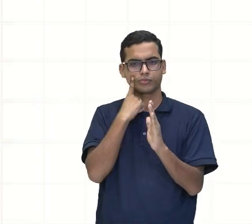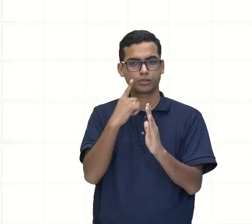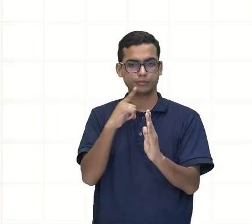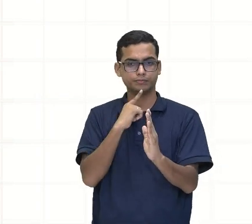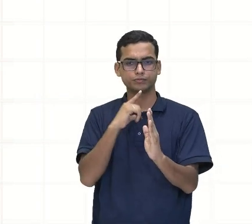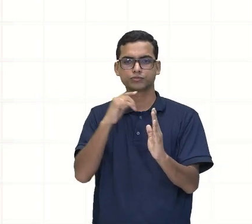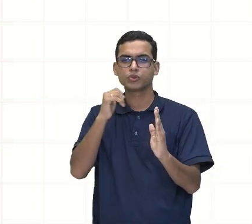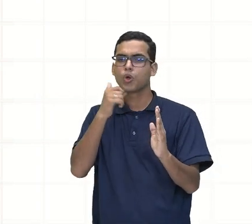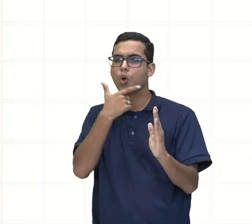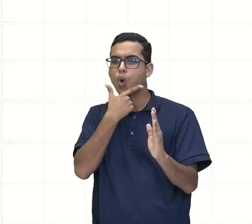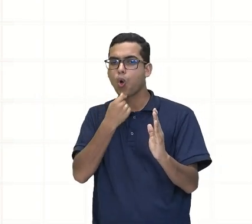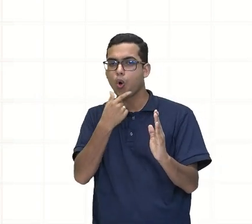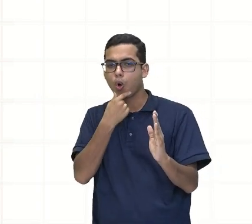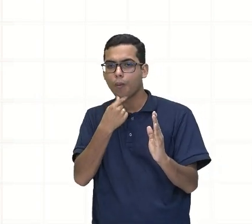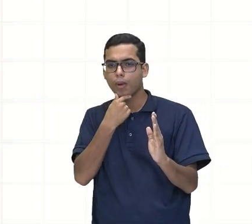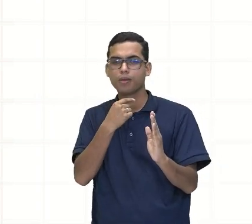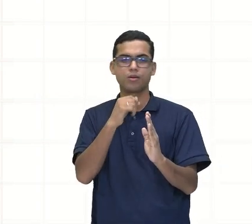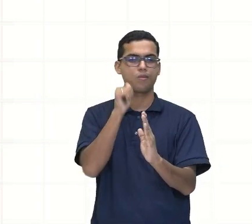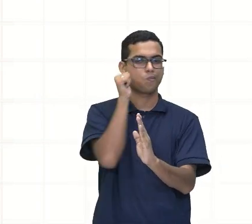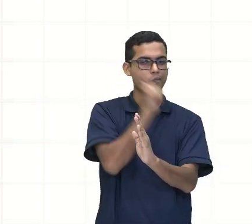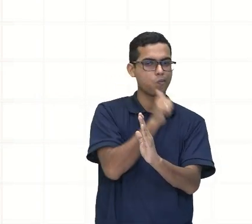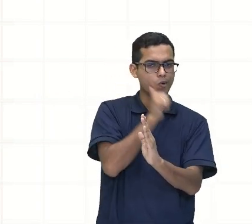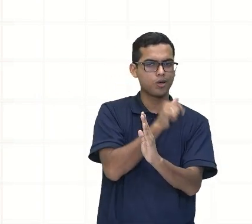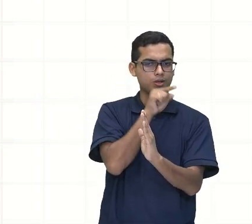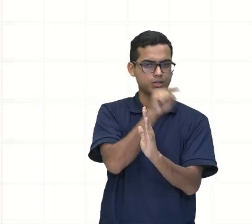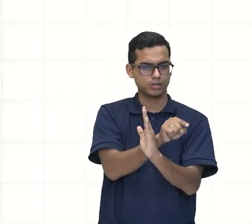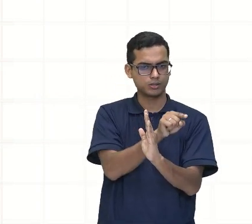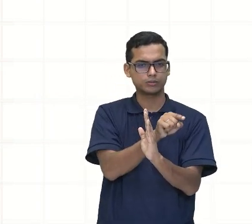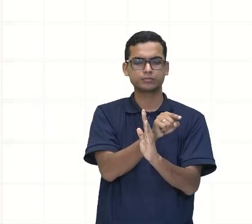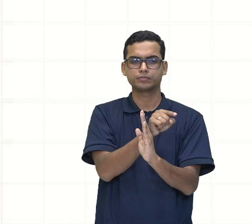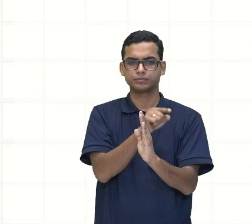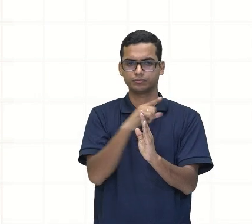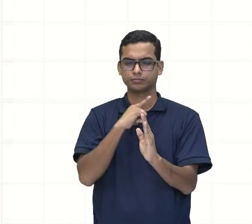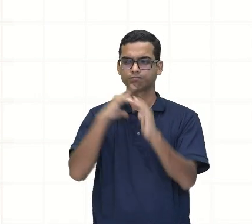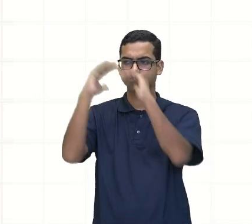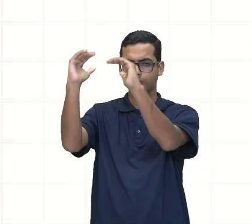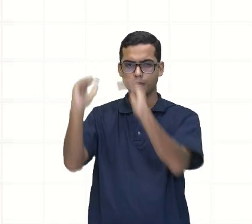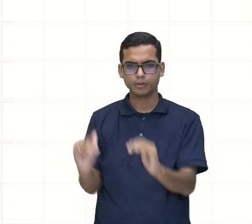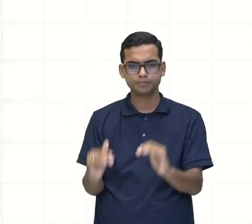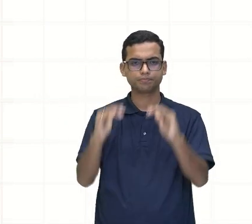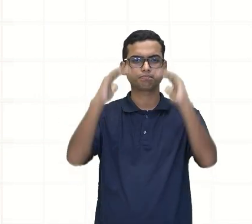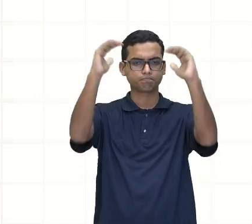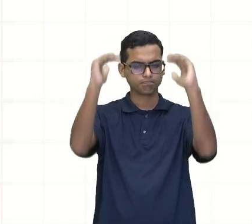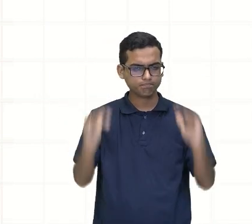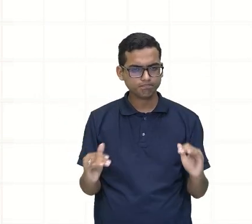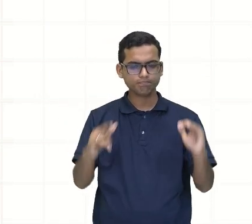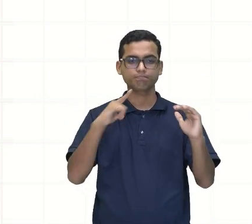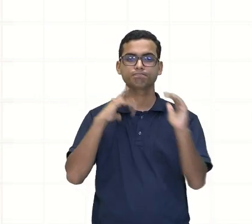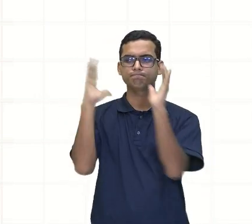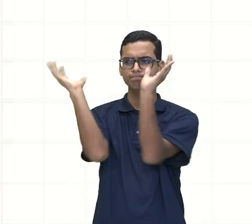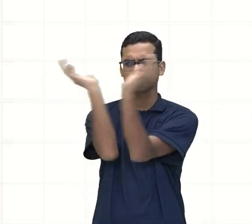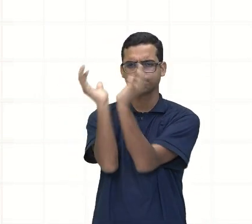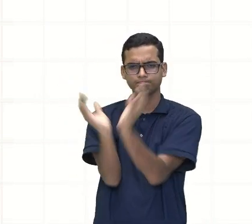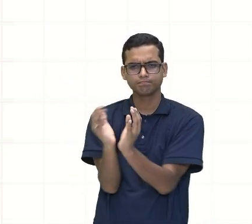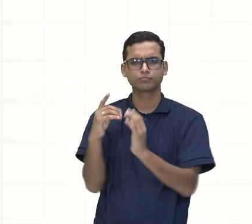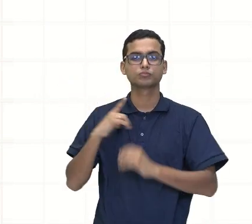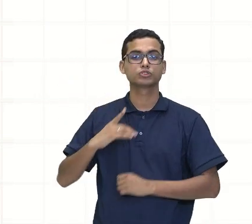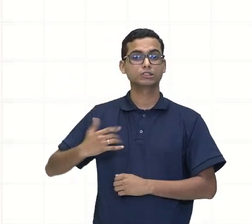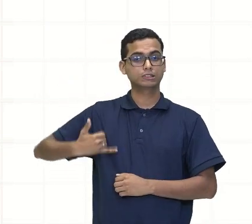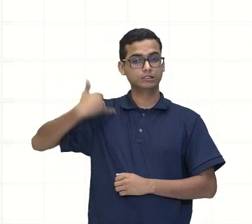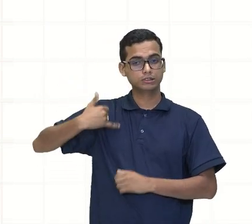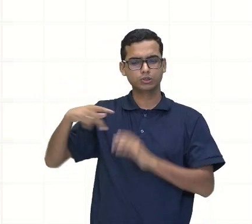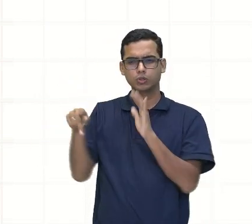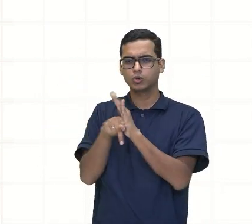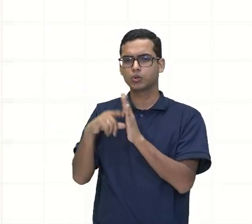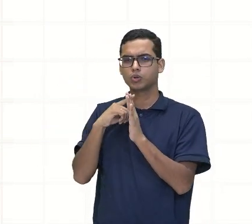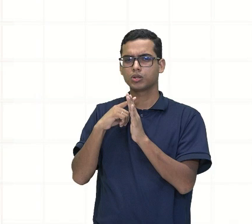observar aqui ao lado, olha, que nós temos o quê? Os grupos de idades, tá bom? E aí, o que acontece? Nessas